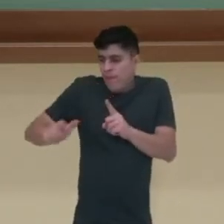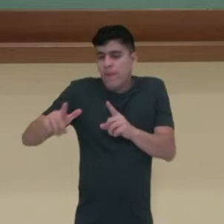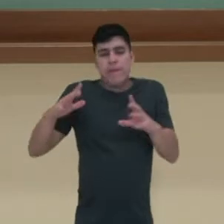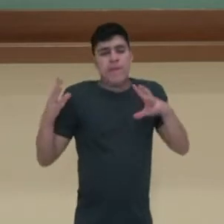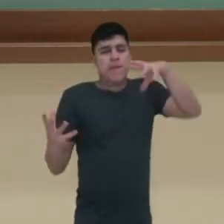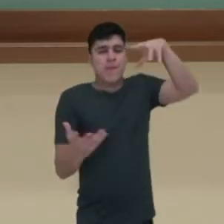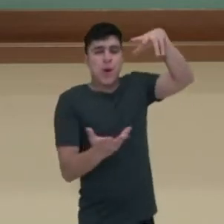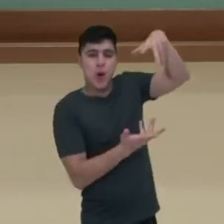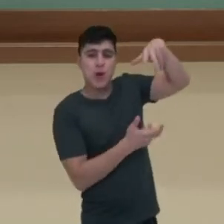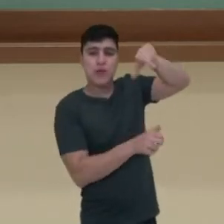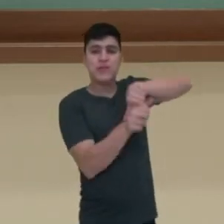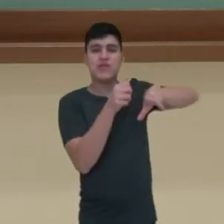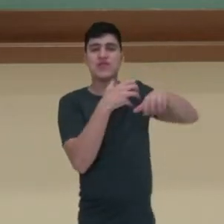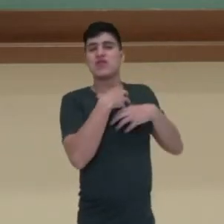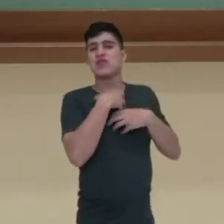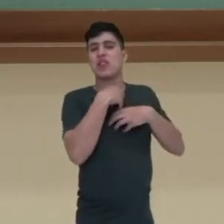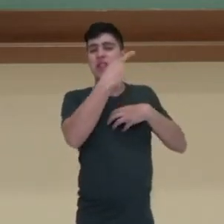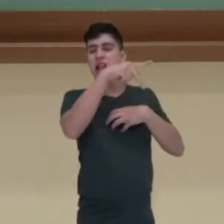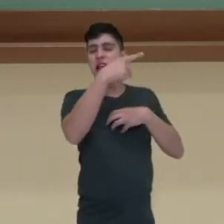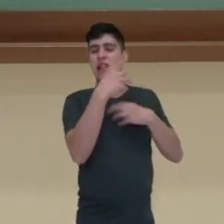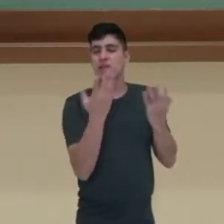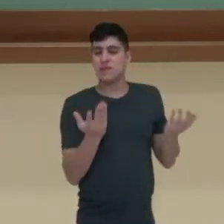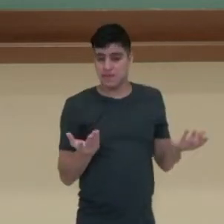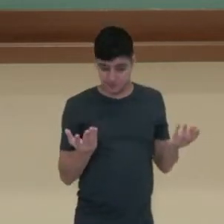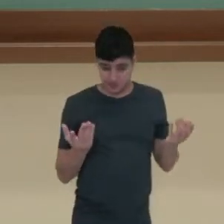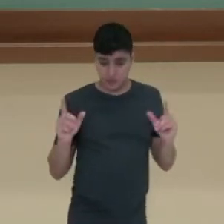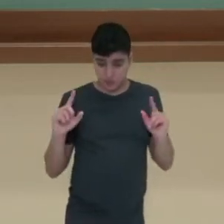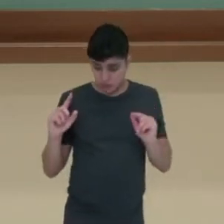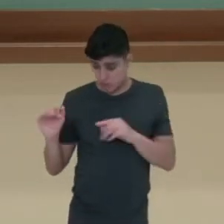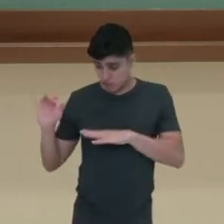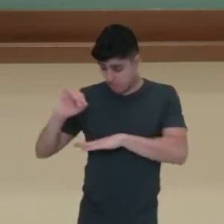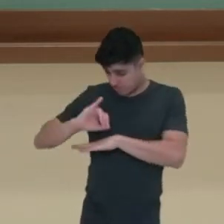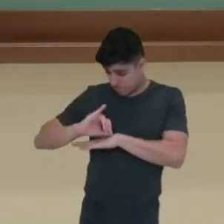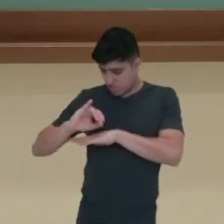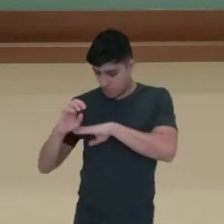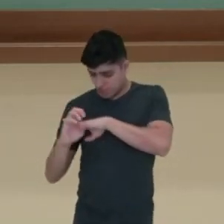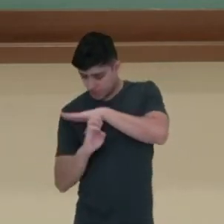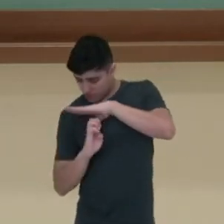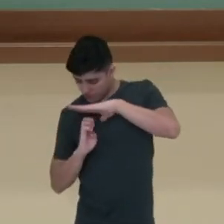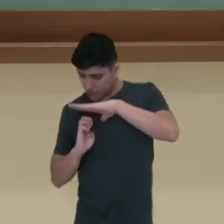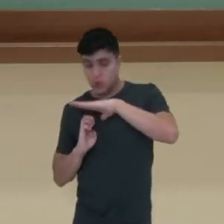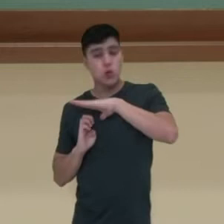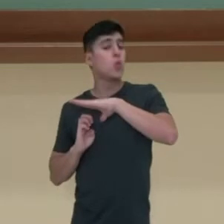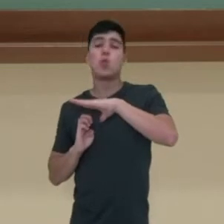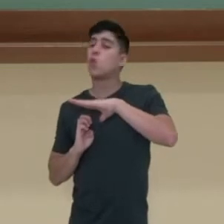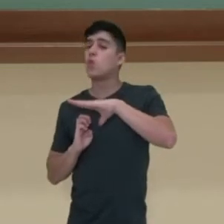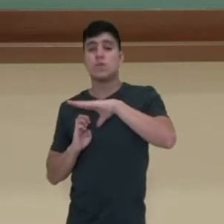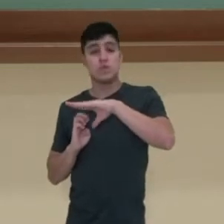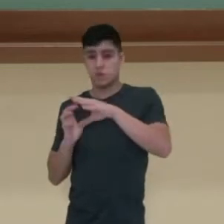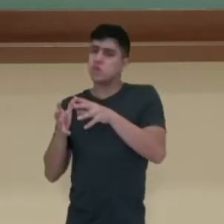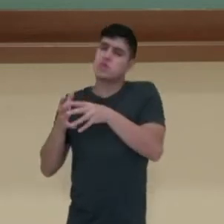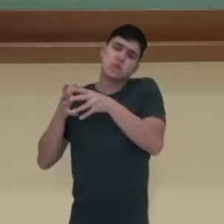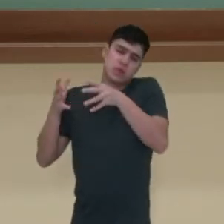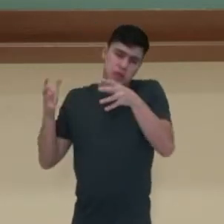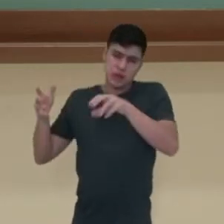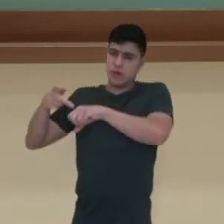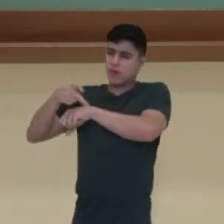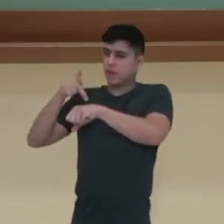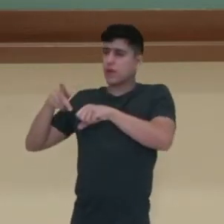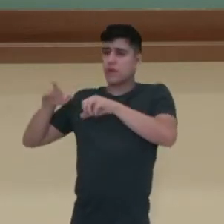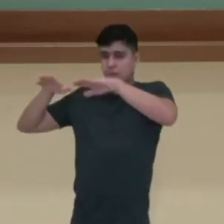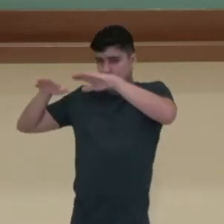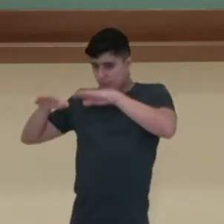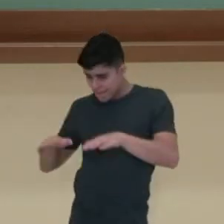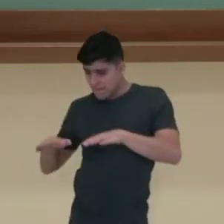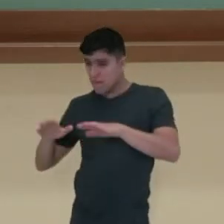uma nova configuração, onde as sedes das empresas ficam nos países